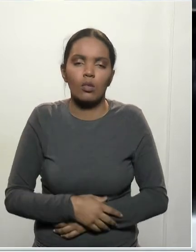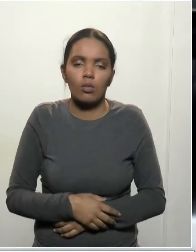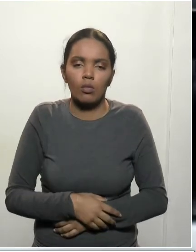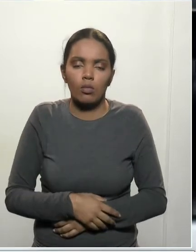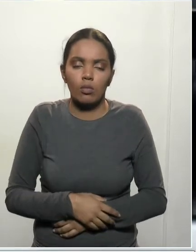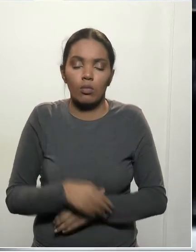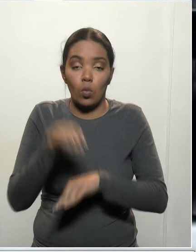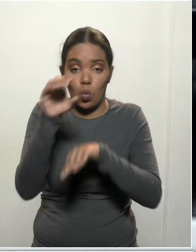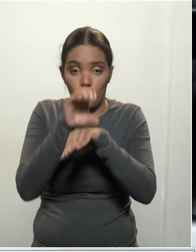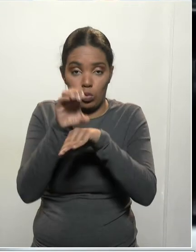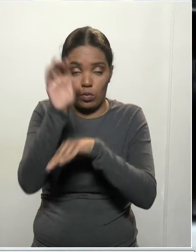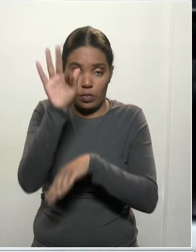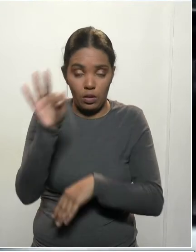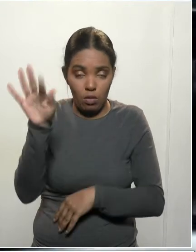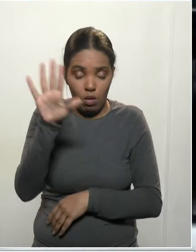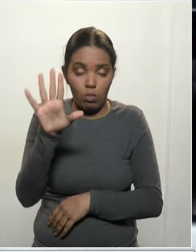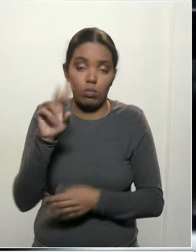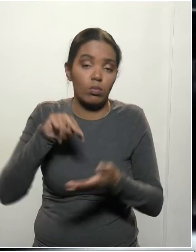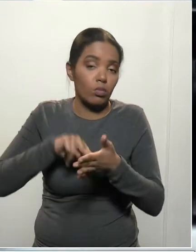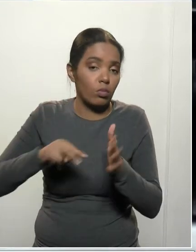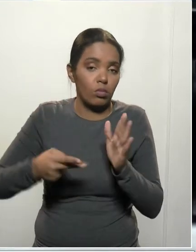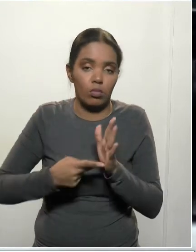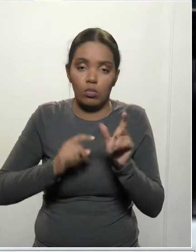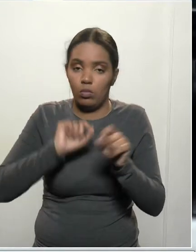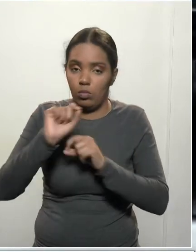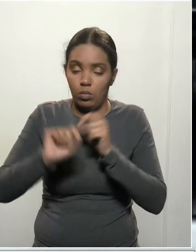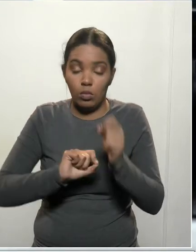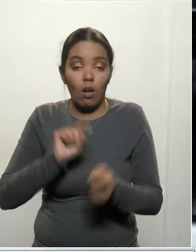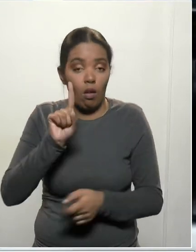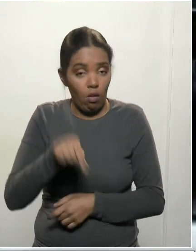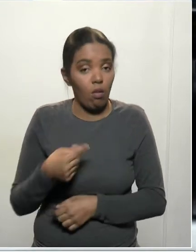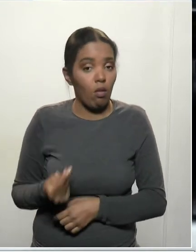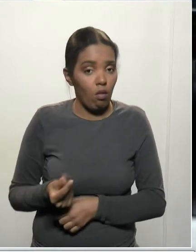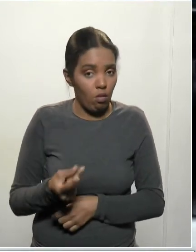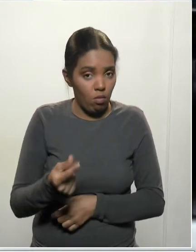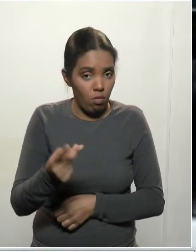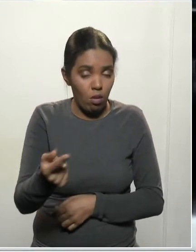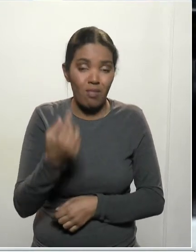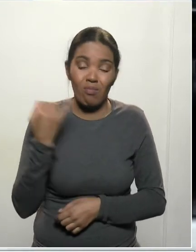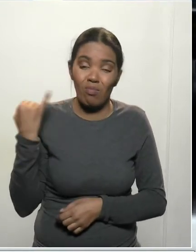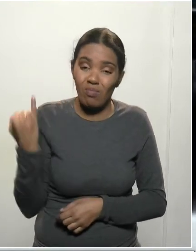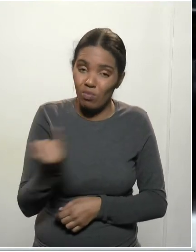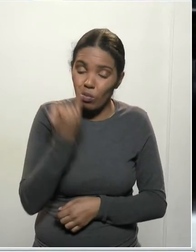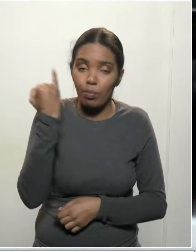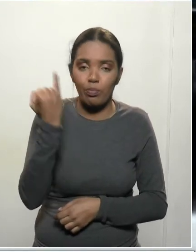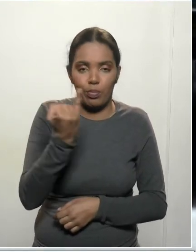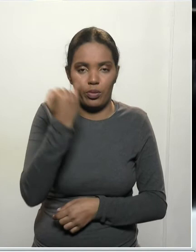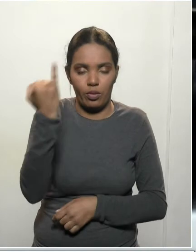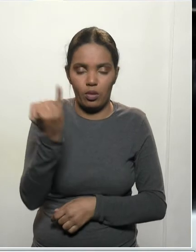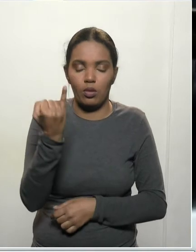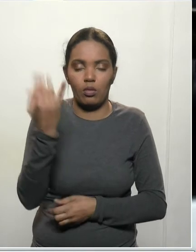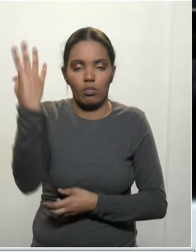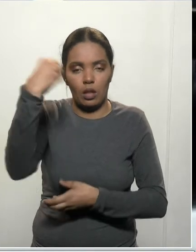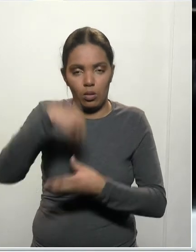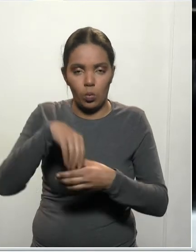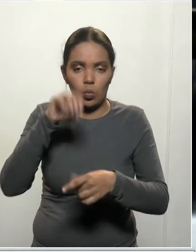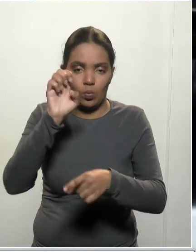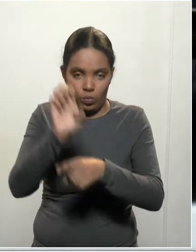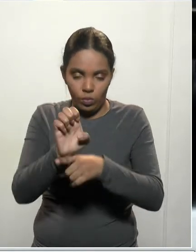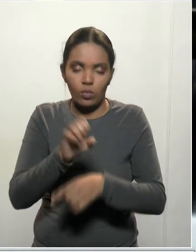Constituição Federal, configura instituição permanente essencial à função institucional do Estado,